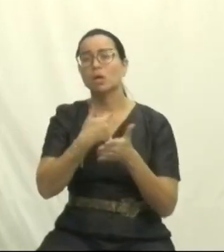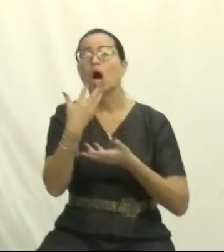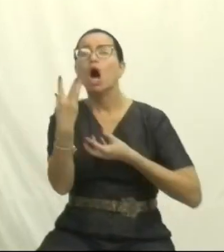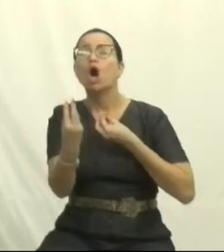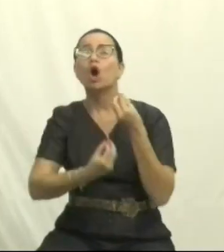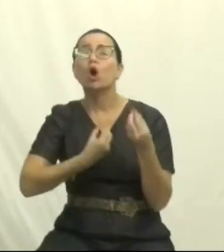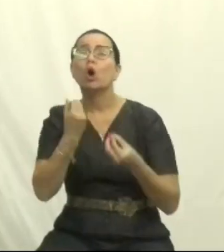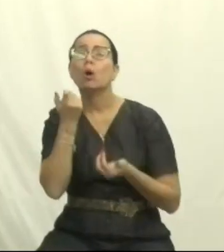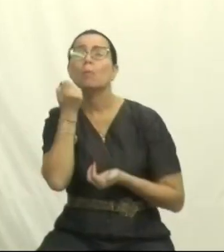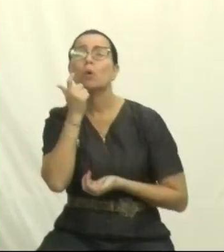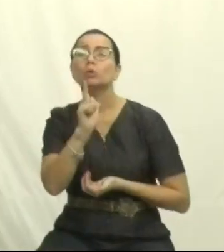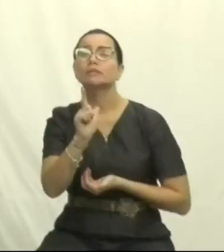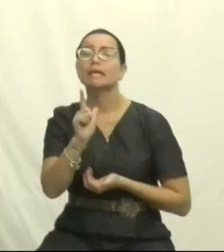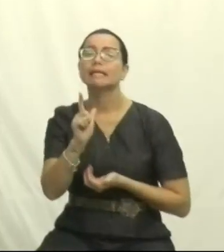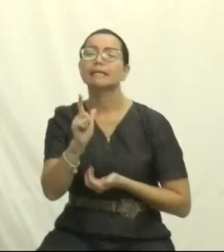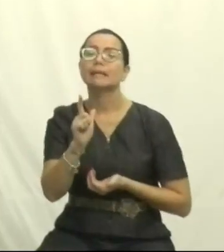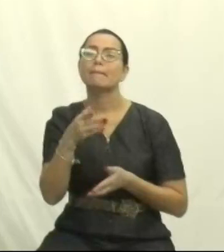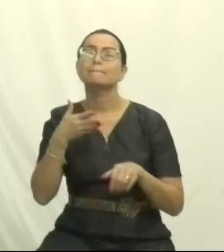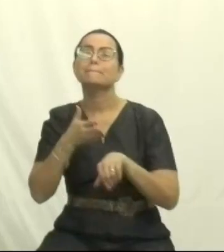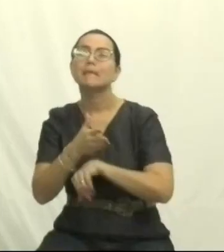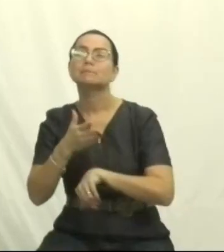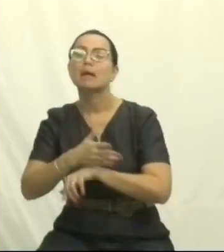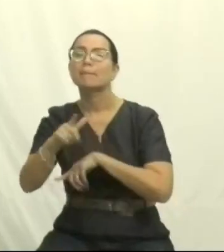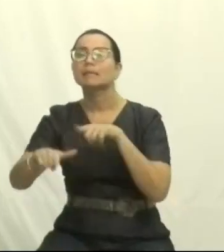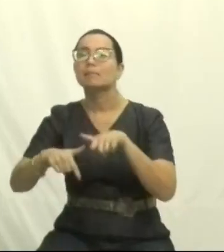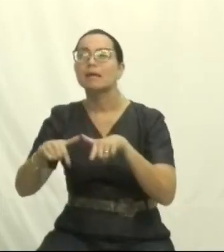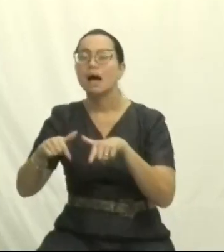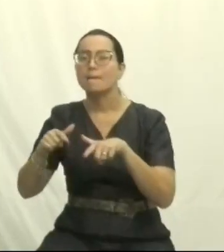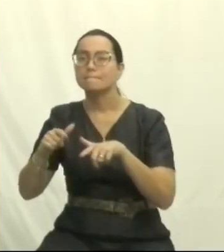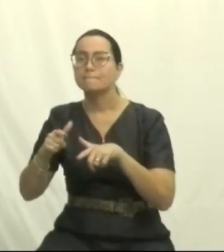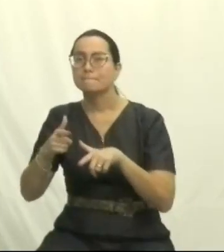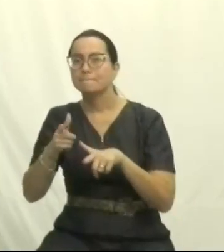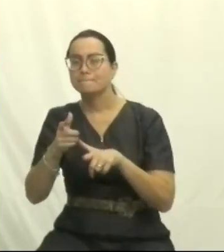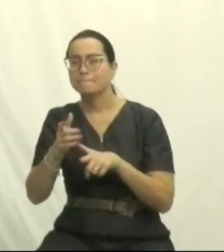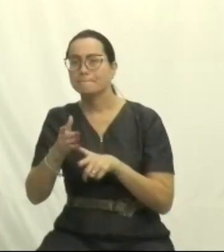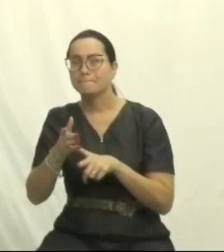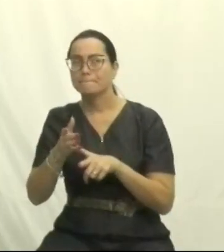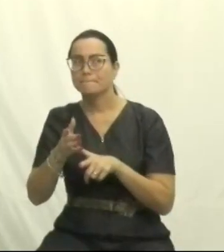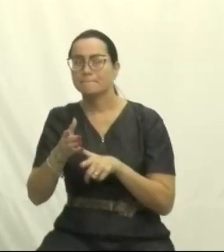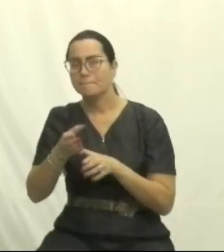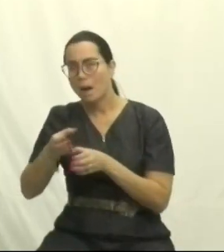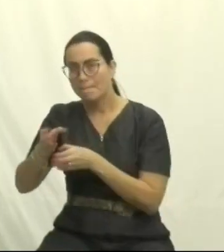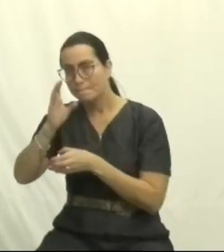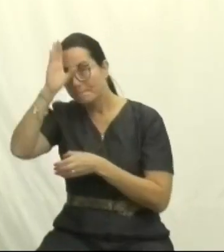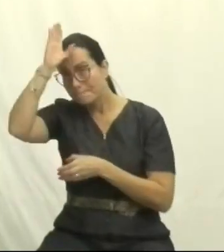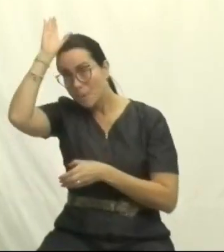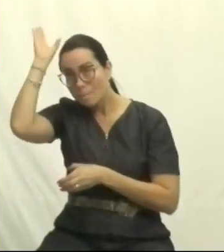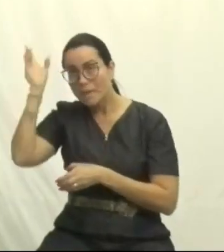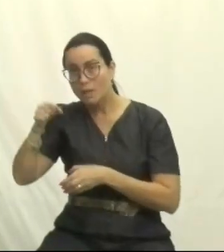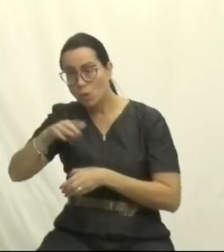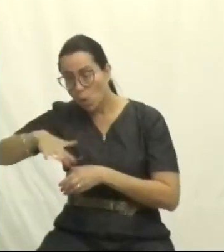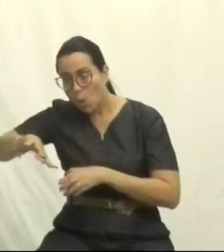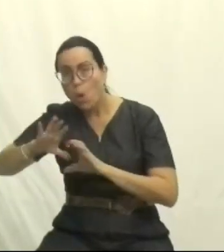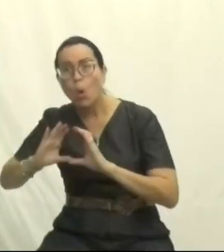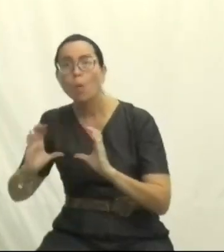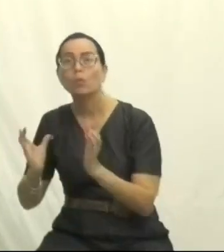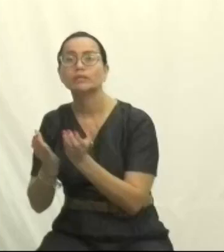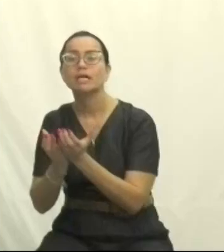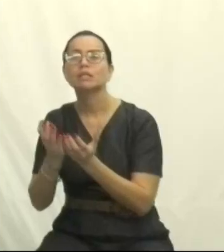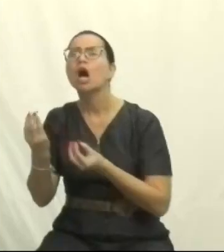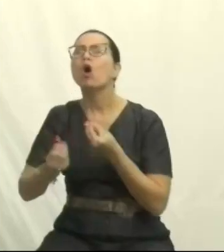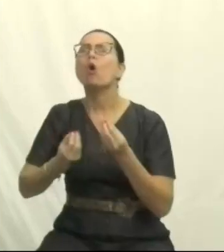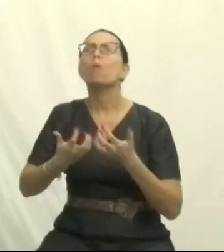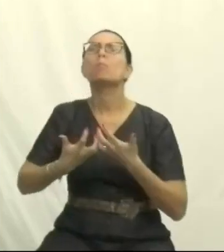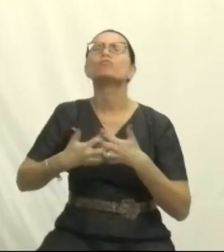comunitário. Tem feito alguma seleção, tem um período, e como é que funciona para